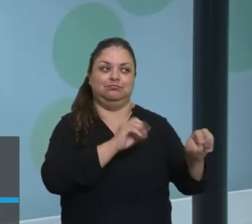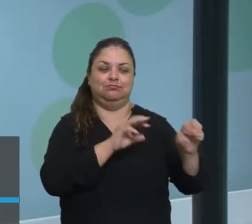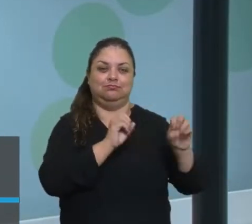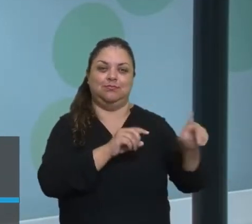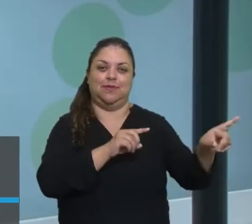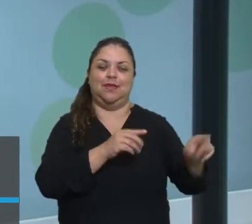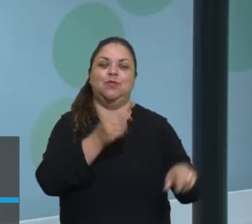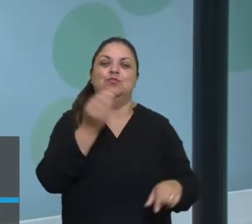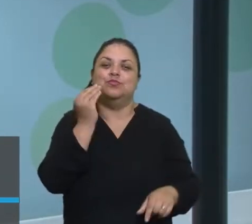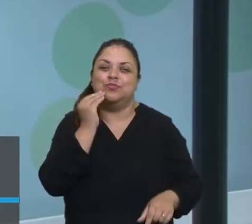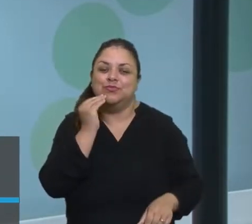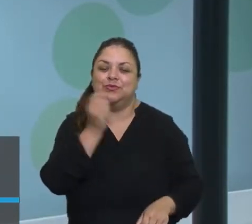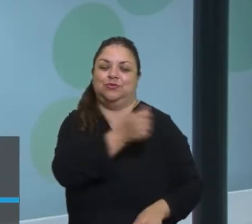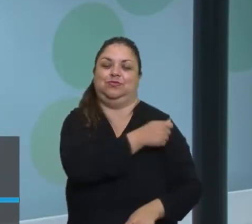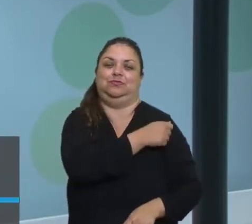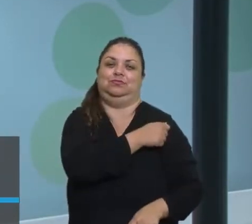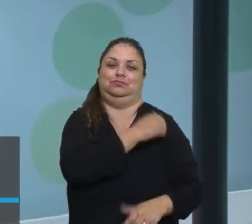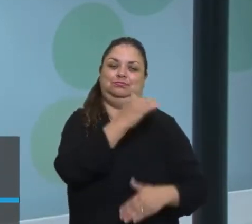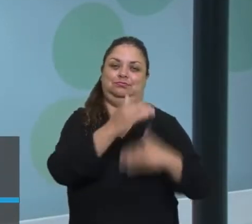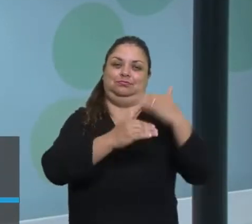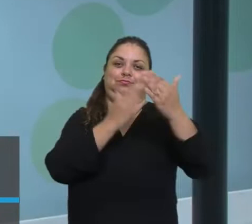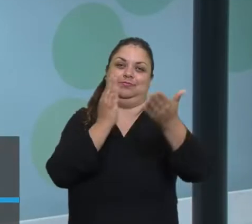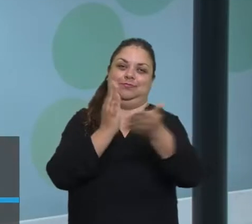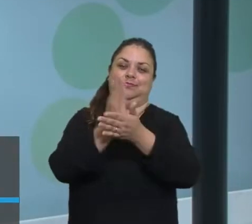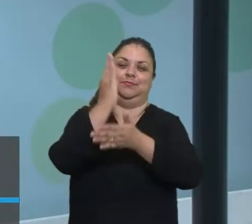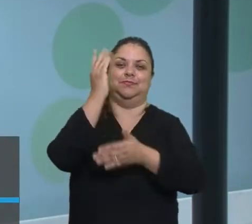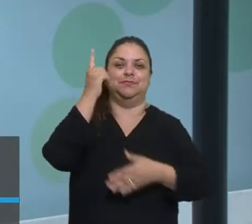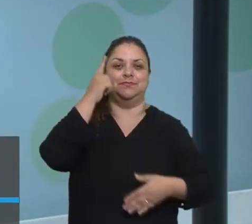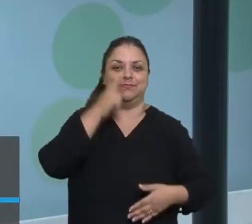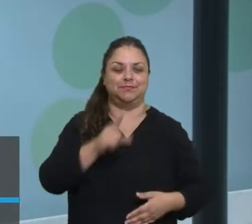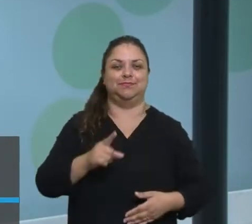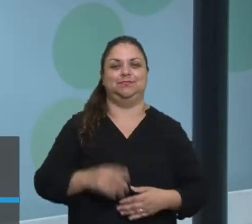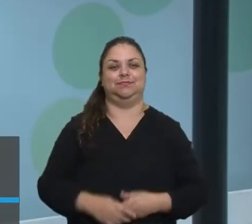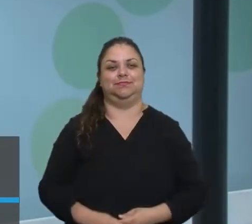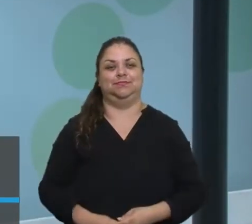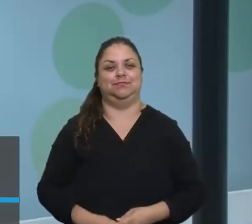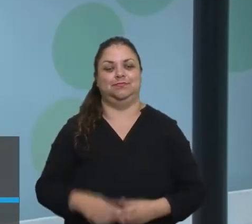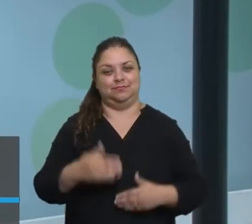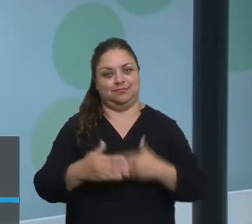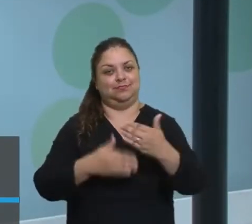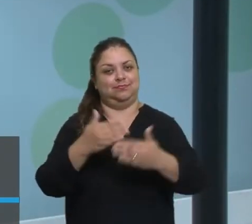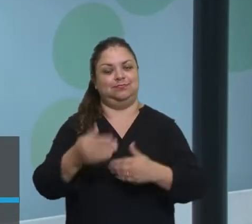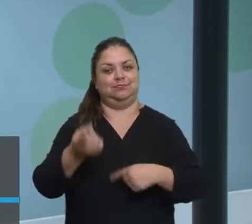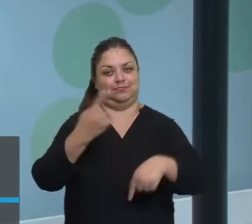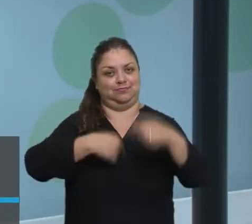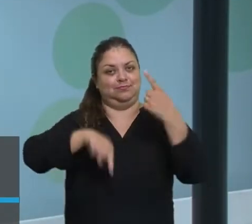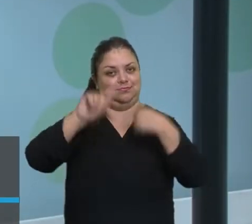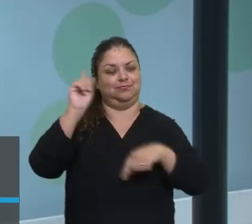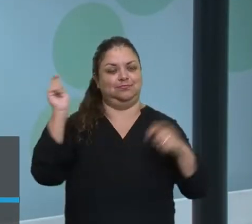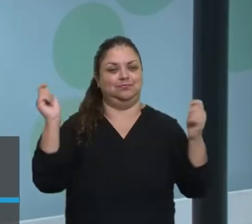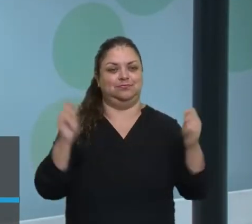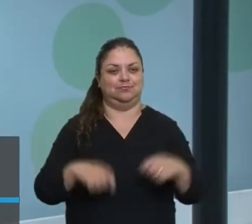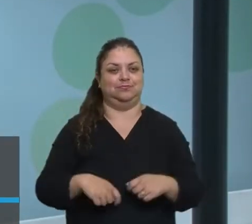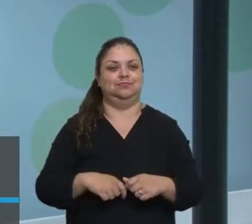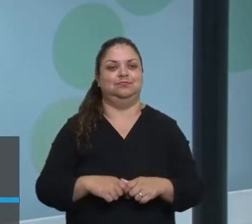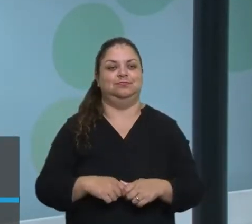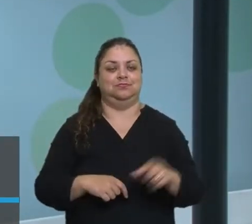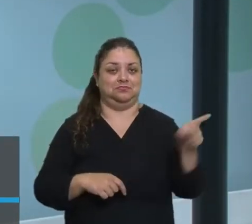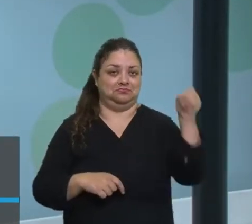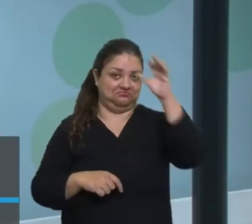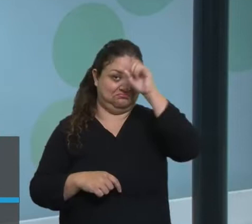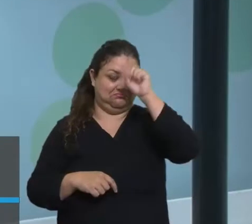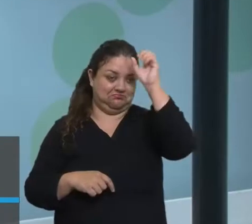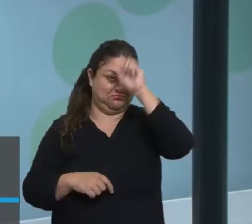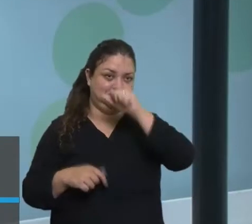dos Estudantes darem continuidade no seu processo no seu percurso referente aí a sua própria aprendizagem